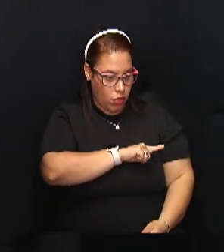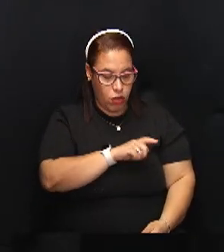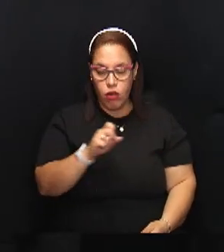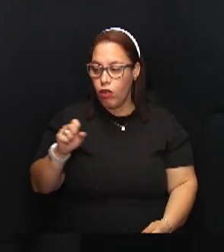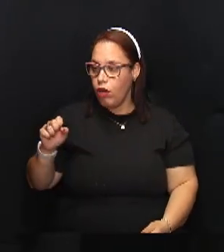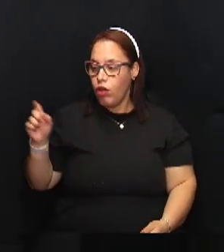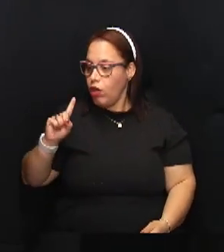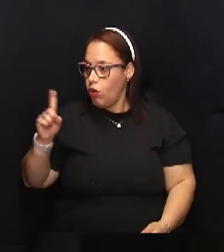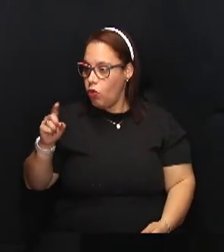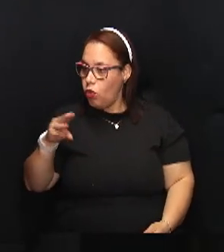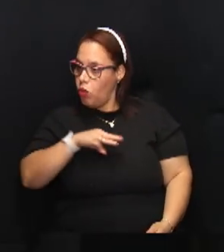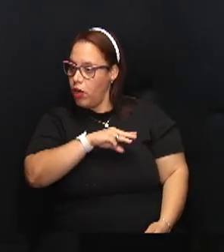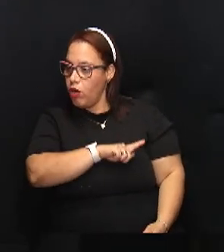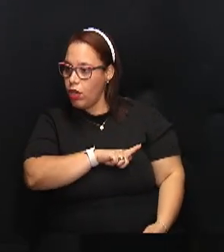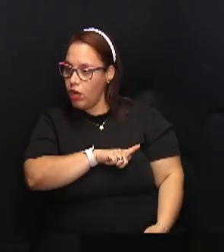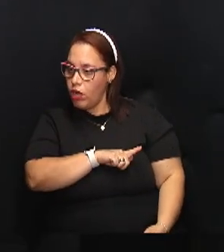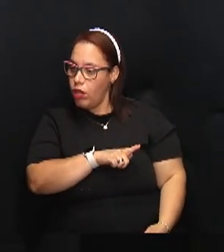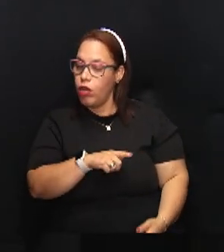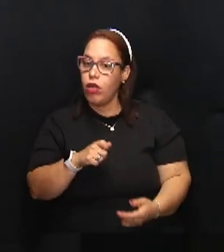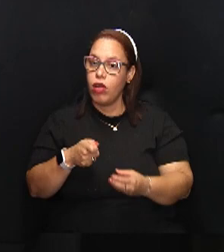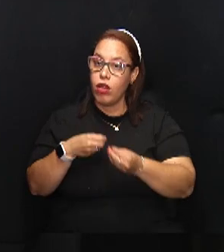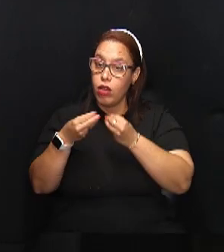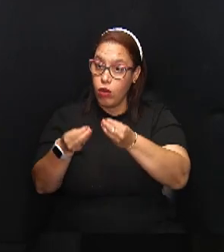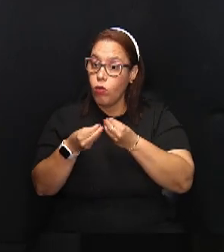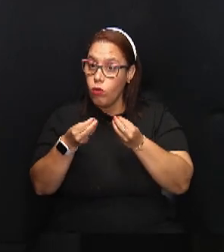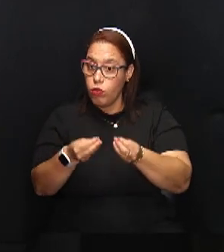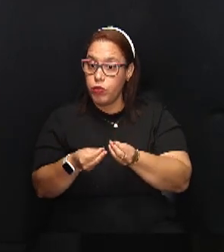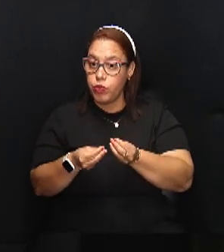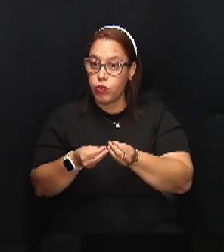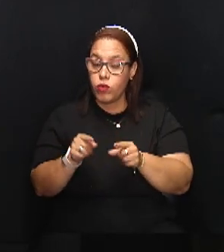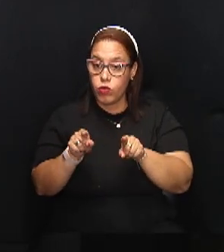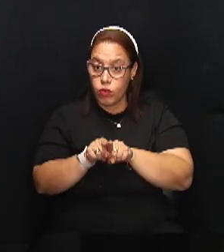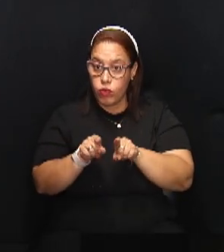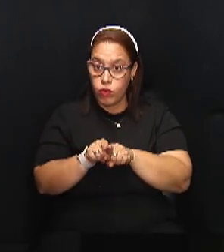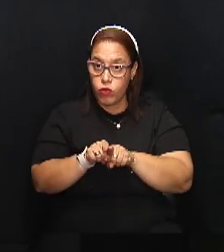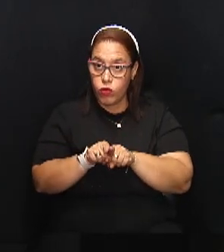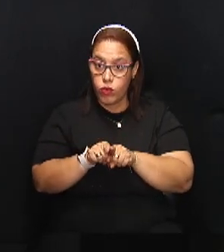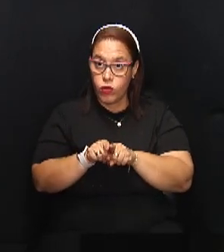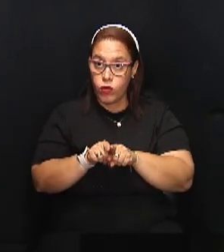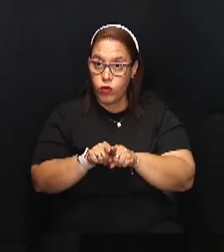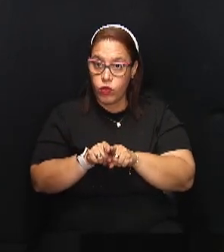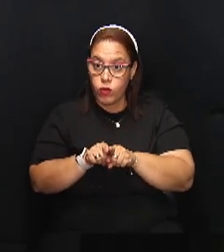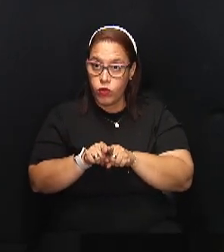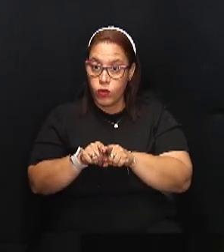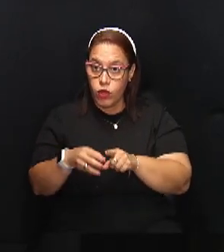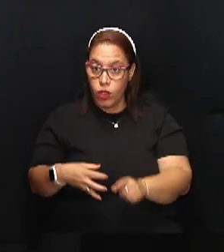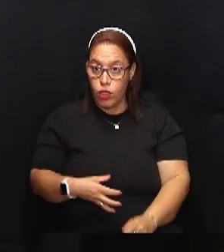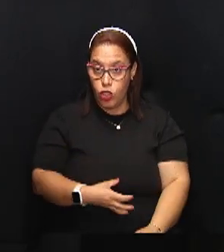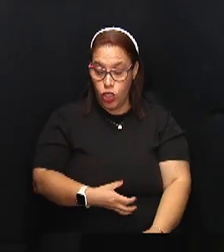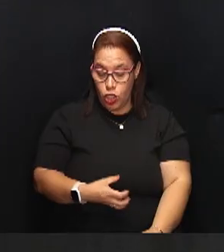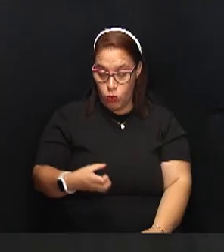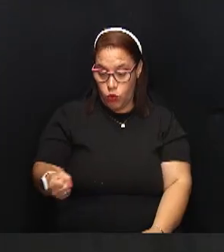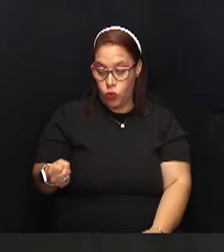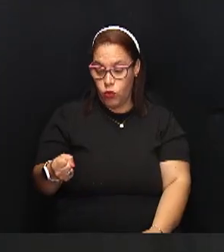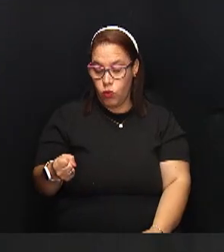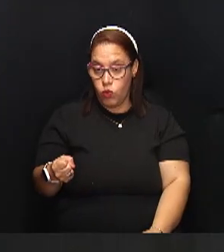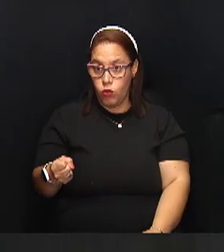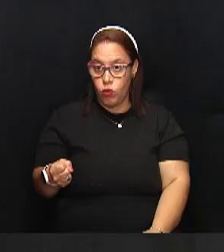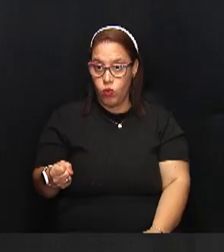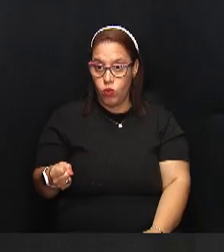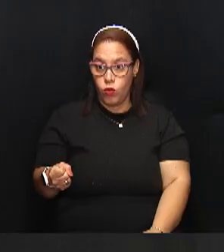também esse aparelho se presta para procedimentos de remoção de